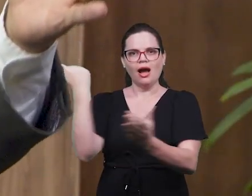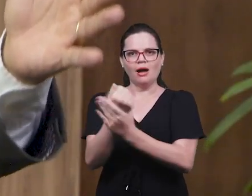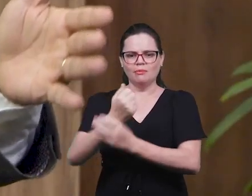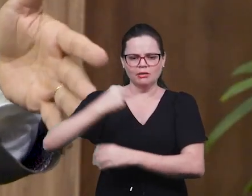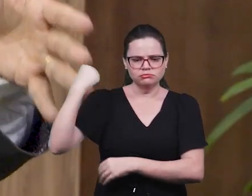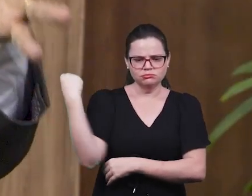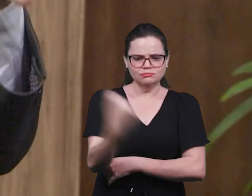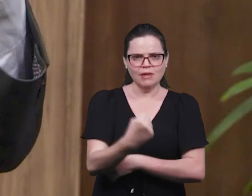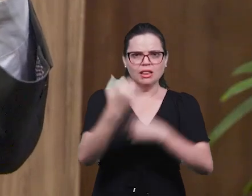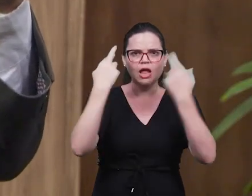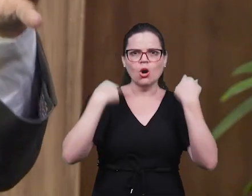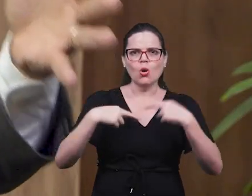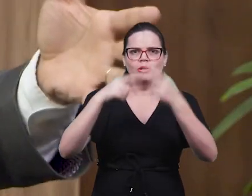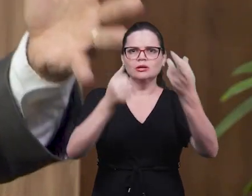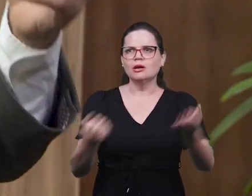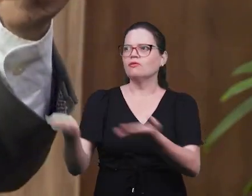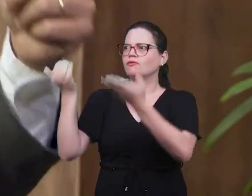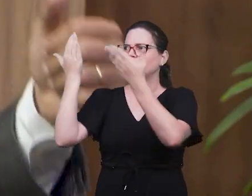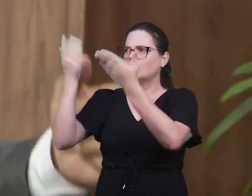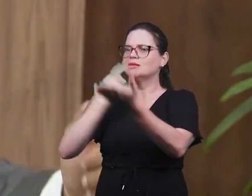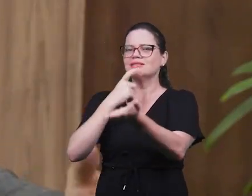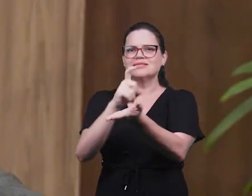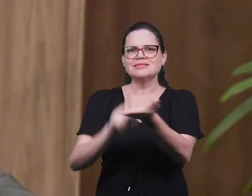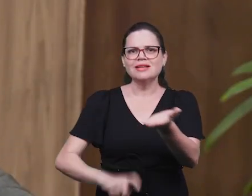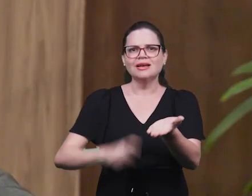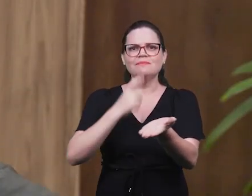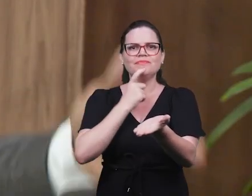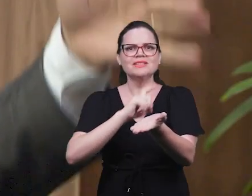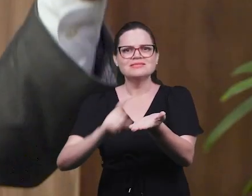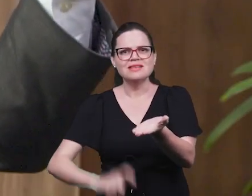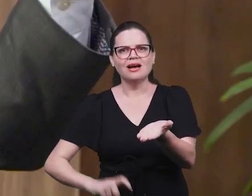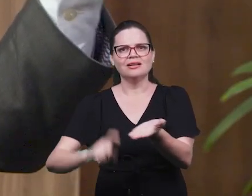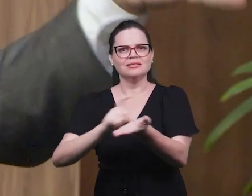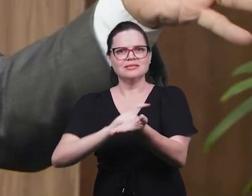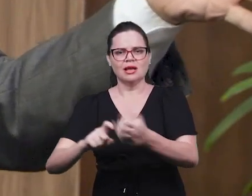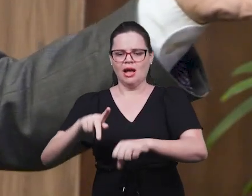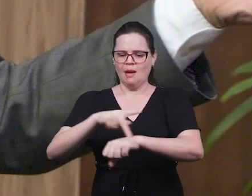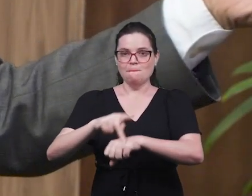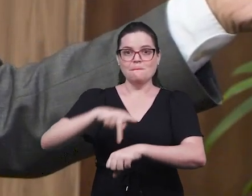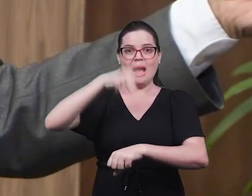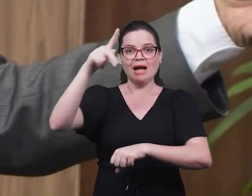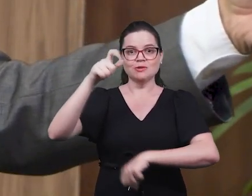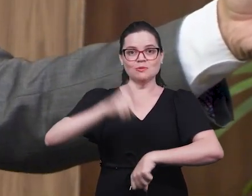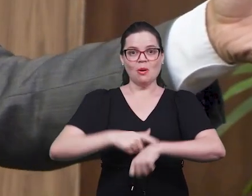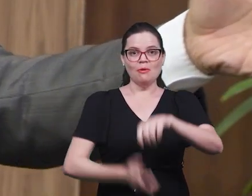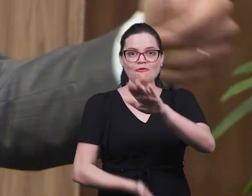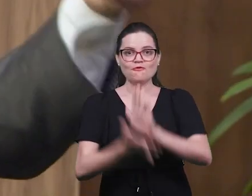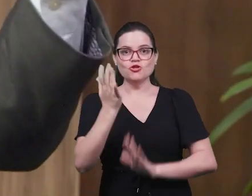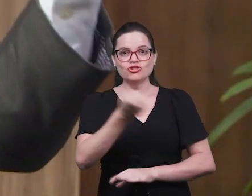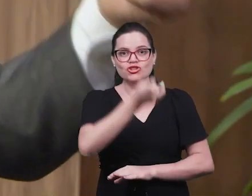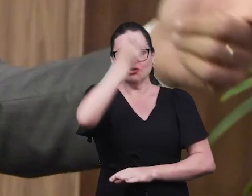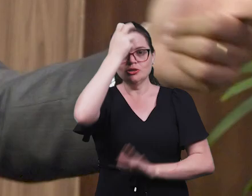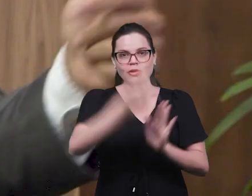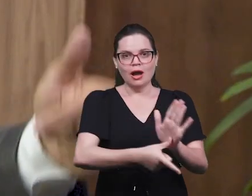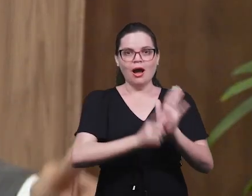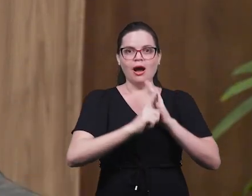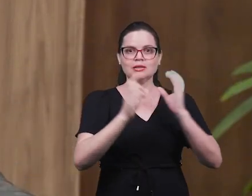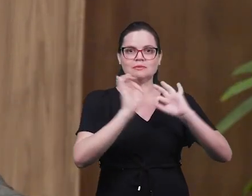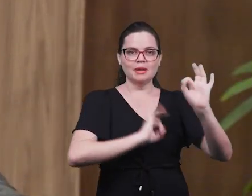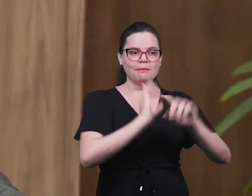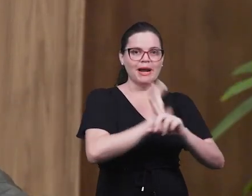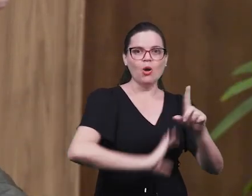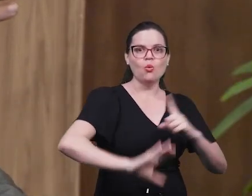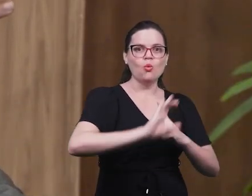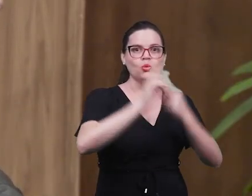o Cordeiro está ali como a ênfase principal dos sacrifícios. Na Páscoa, quando o povo de Israel sai do Egito, ali estava o